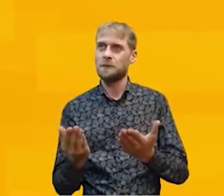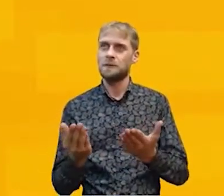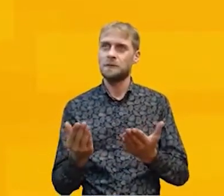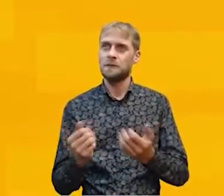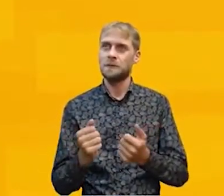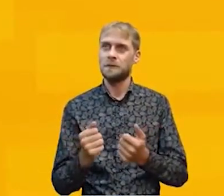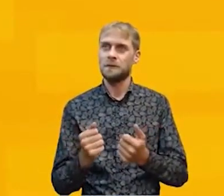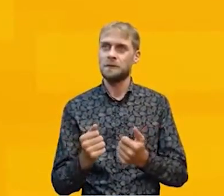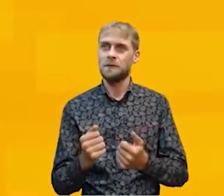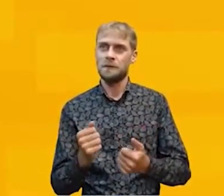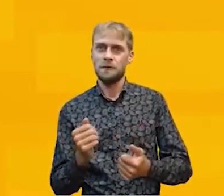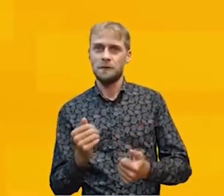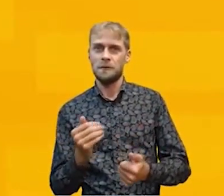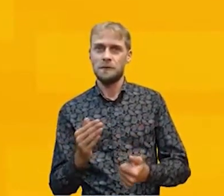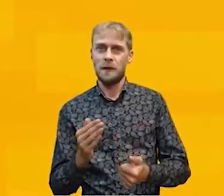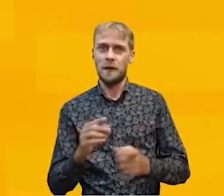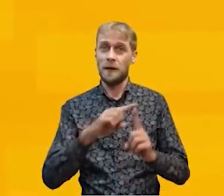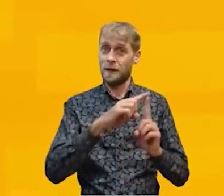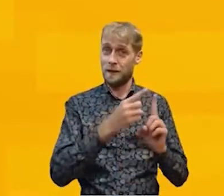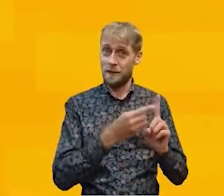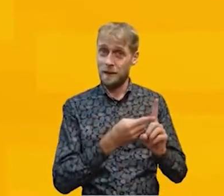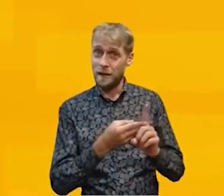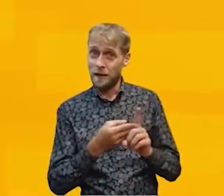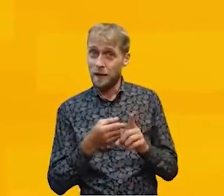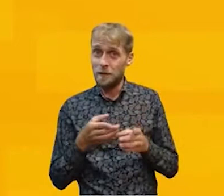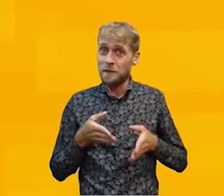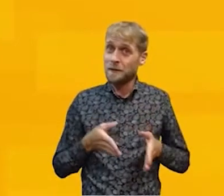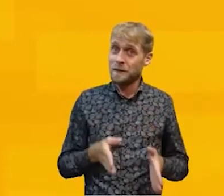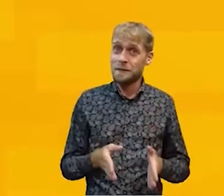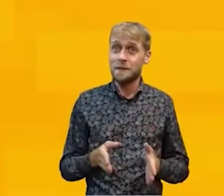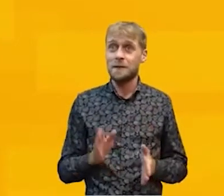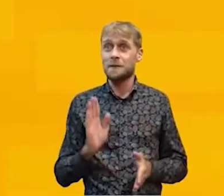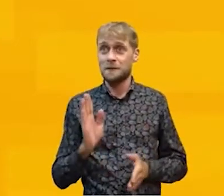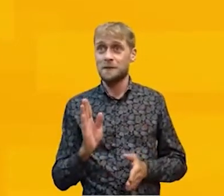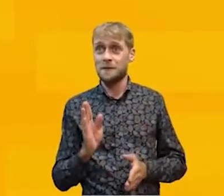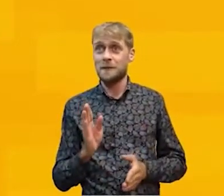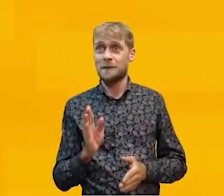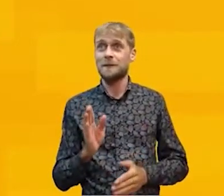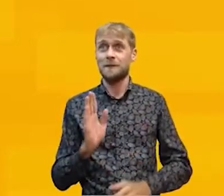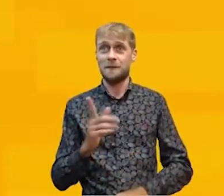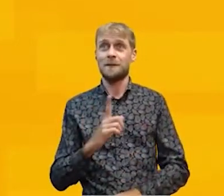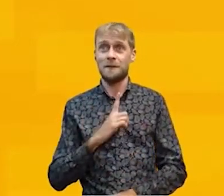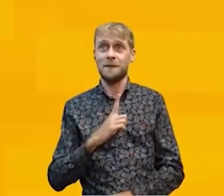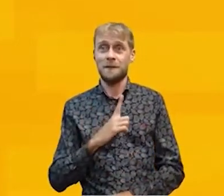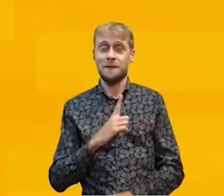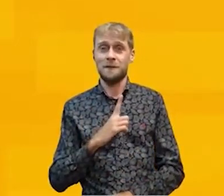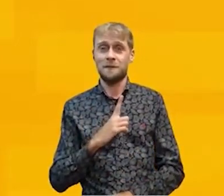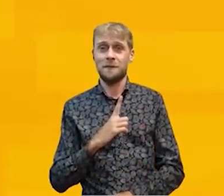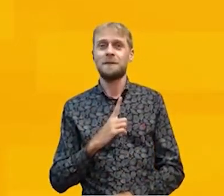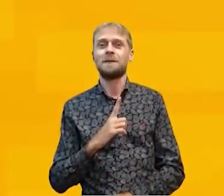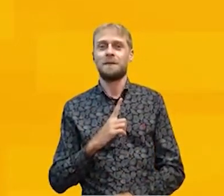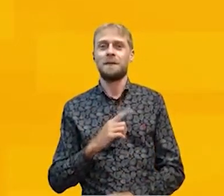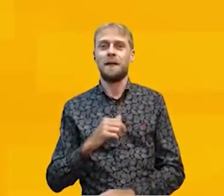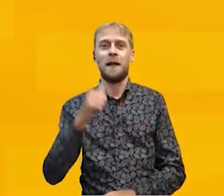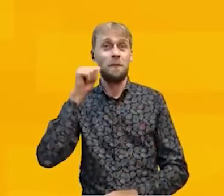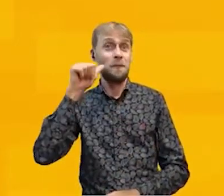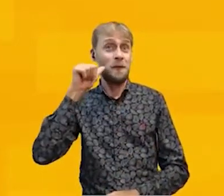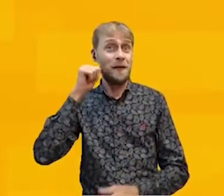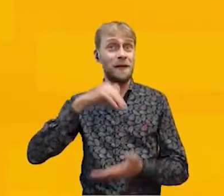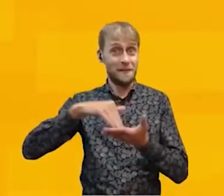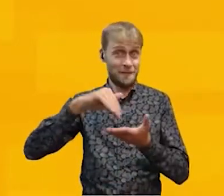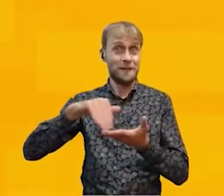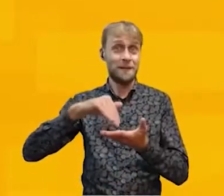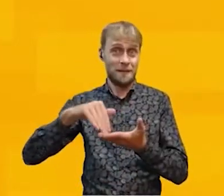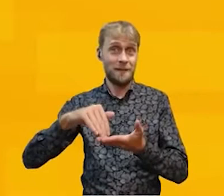ou já teve um neném, depois você fala aí para a gente. E hoje você é o secretário mesmo, né? Você está representando